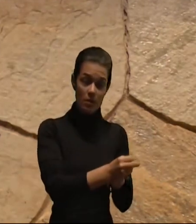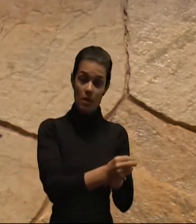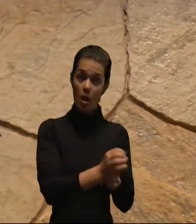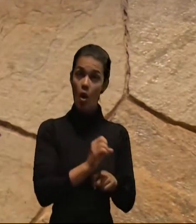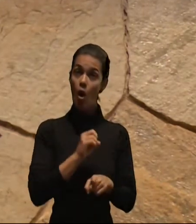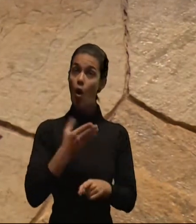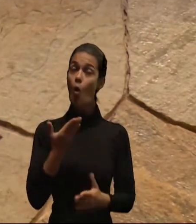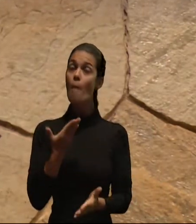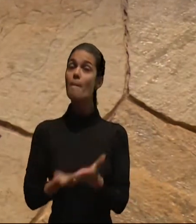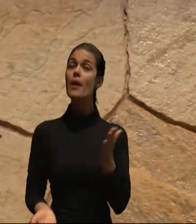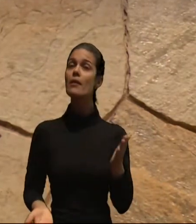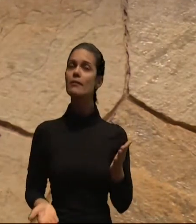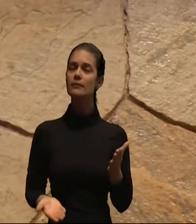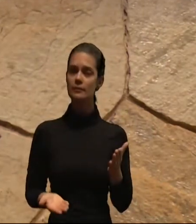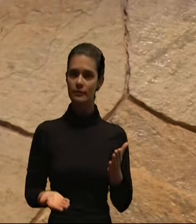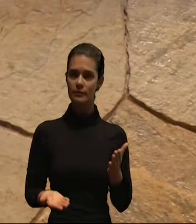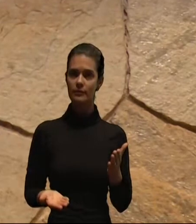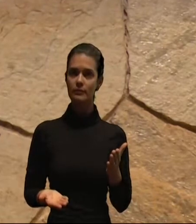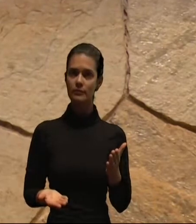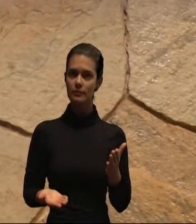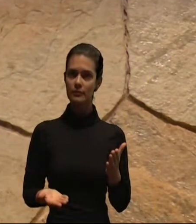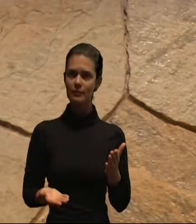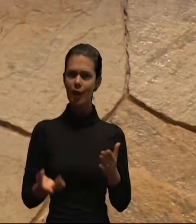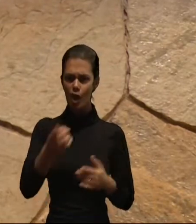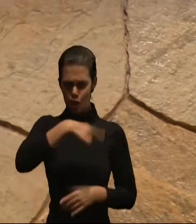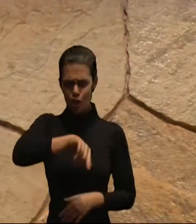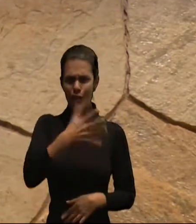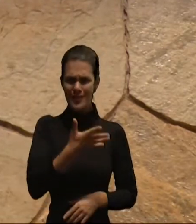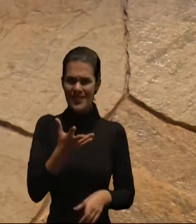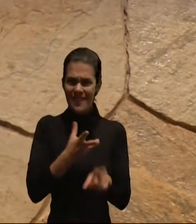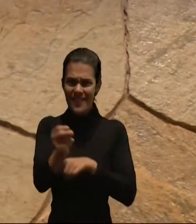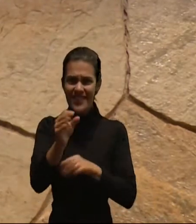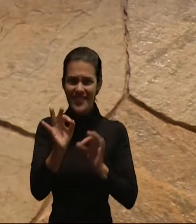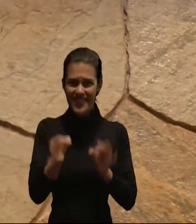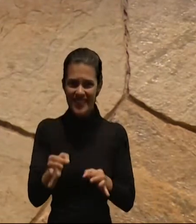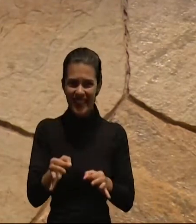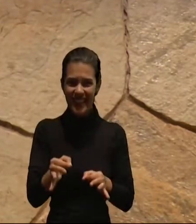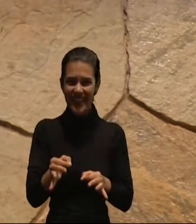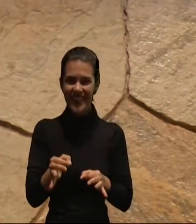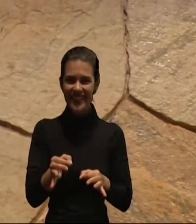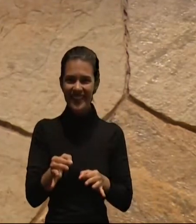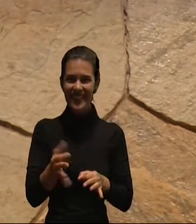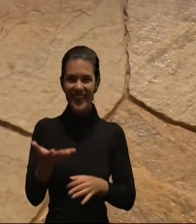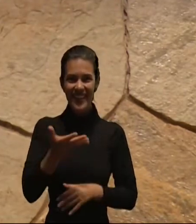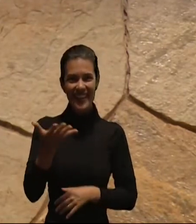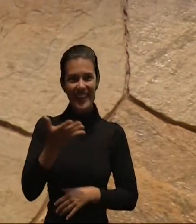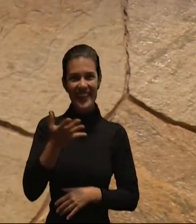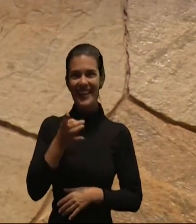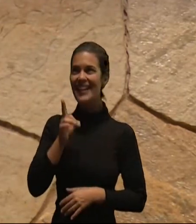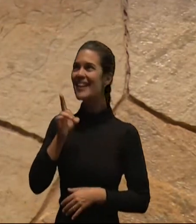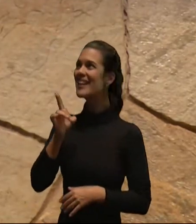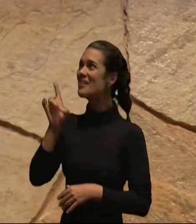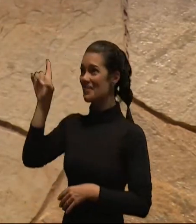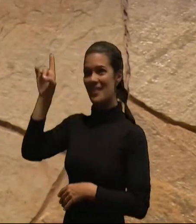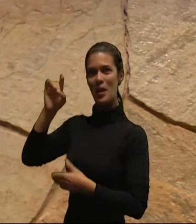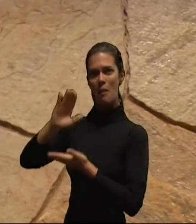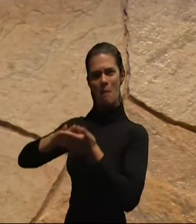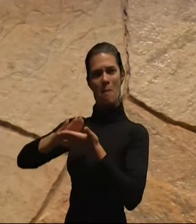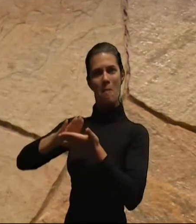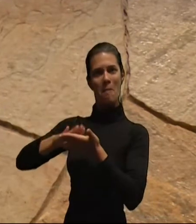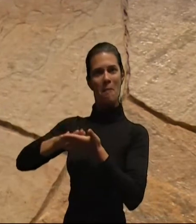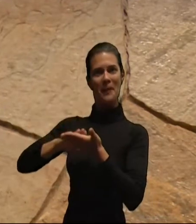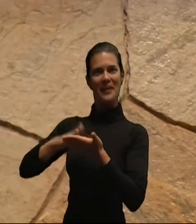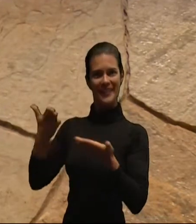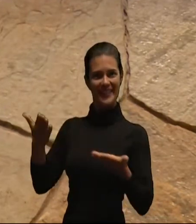é a aprovação. Nós queremos sair vitoriosos, queremos sair desta situação aprovados pelo Senhor que tudo vê e que